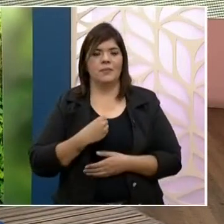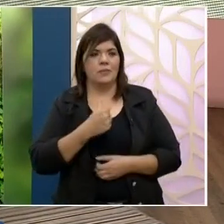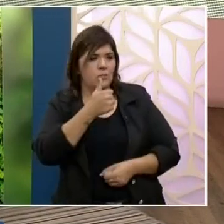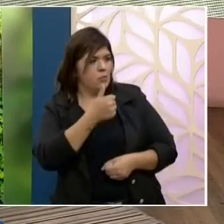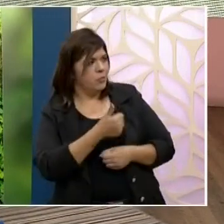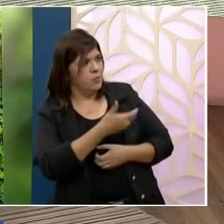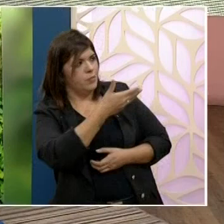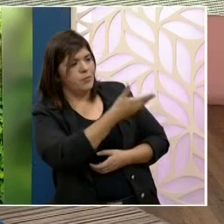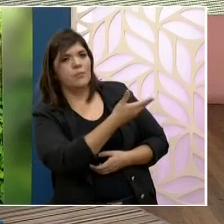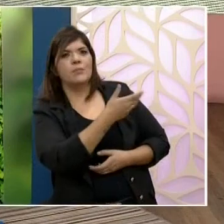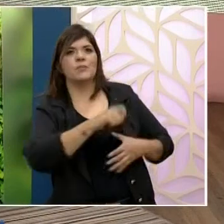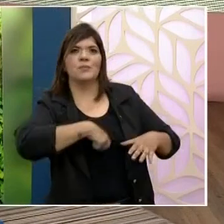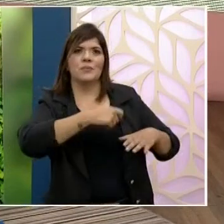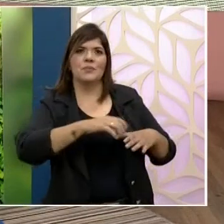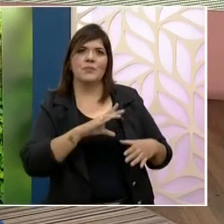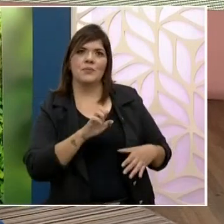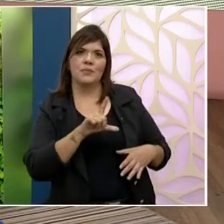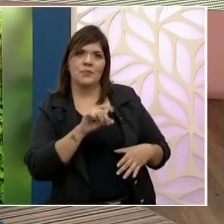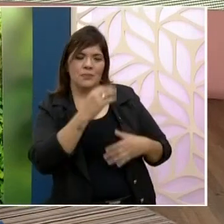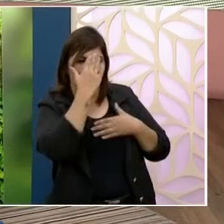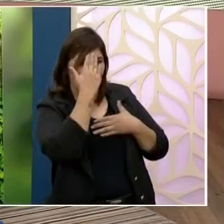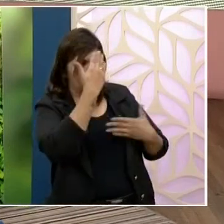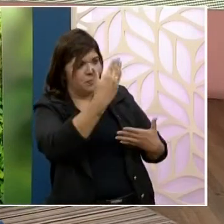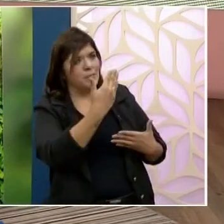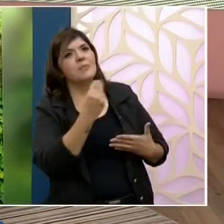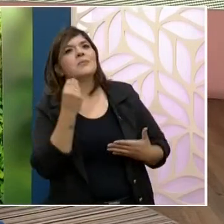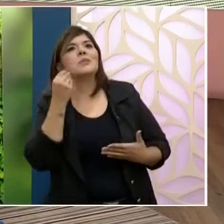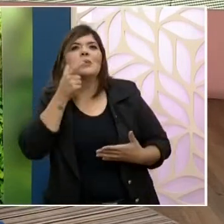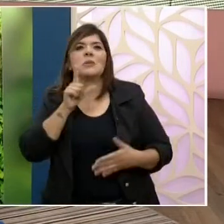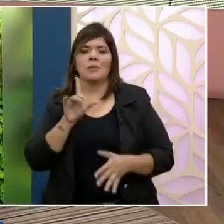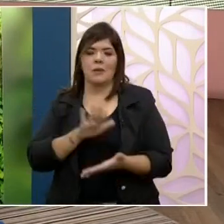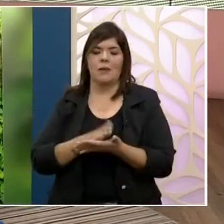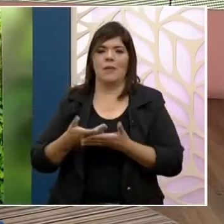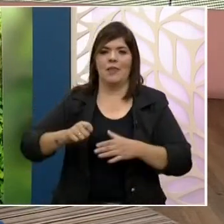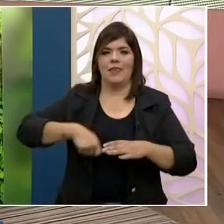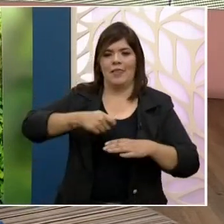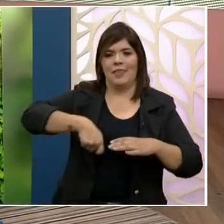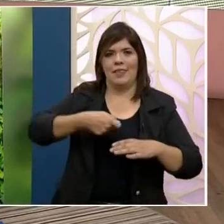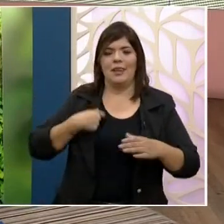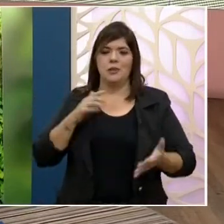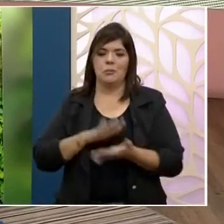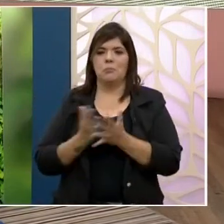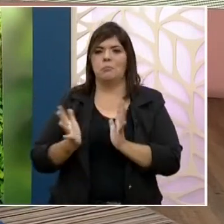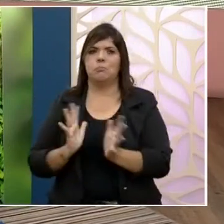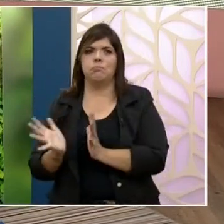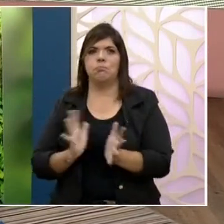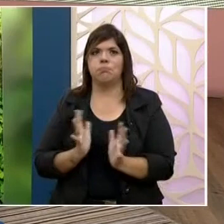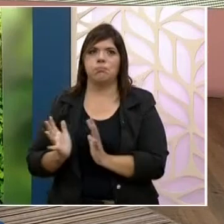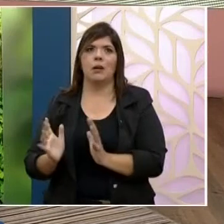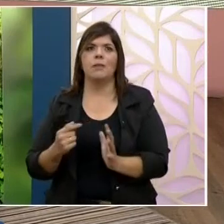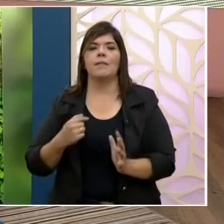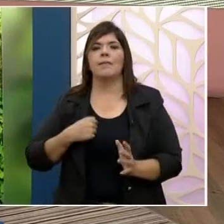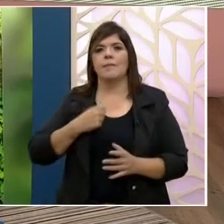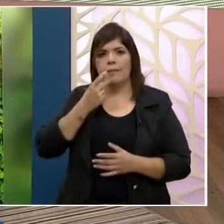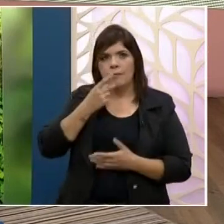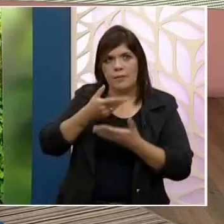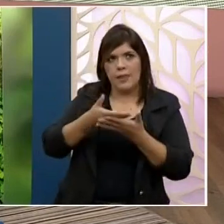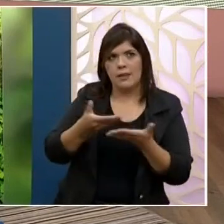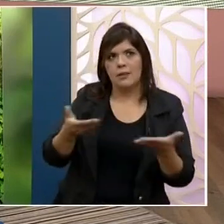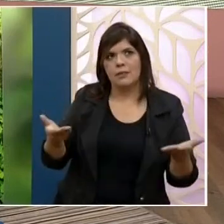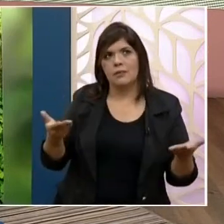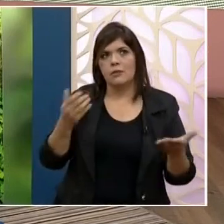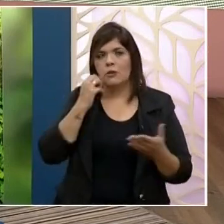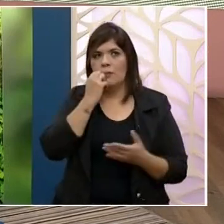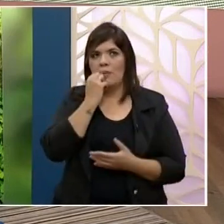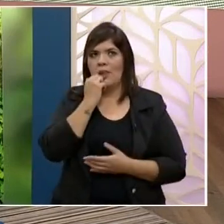obrigado pela oportunidade aí de poder interpretar a receita. E eu vou deixar aqui uma mensagem para vocês,